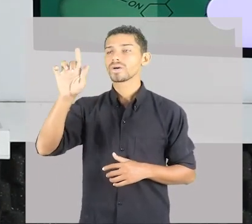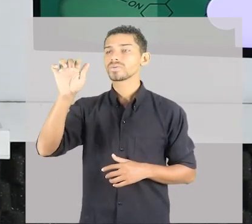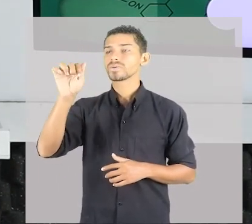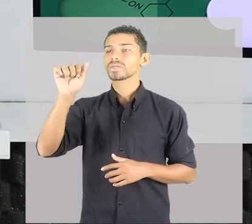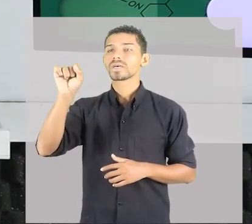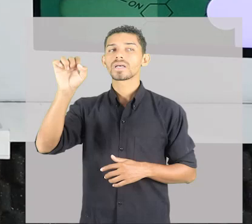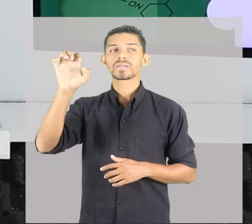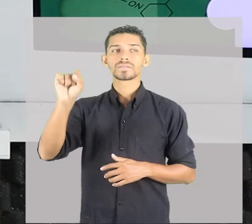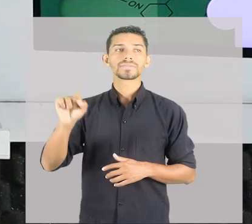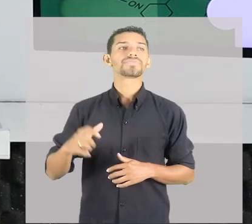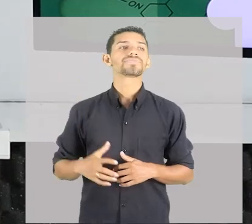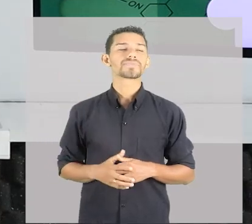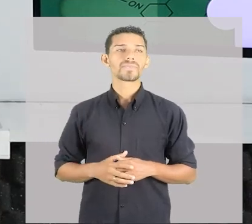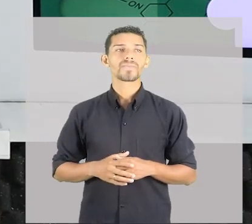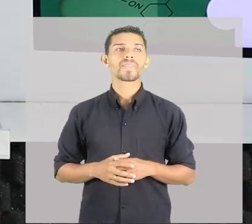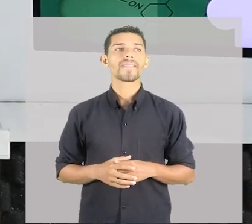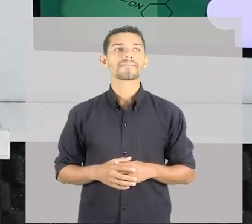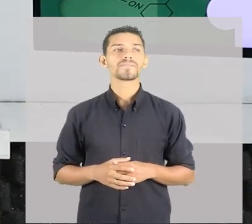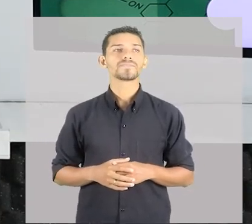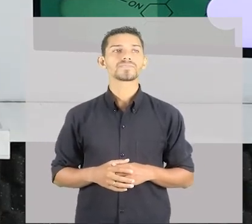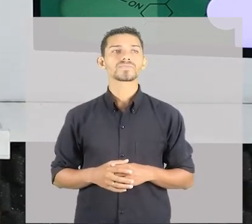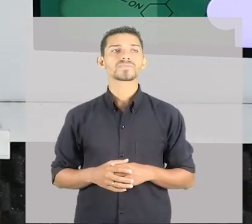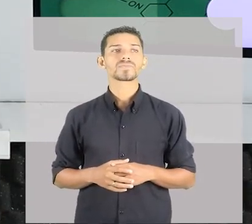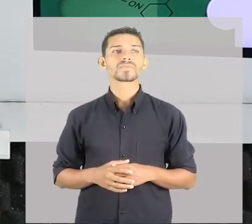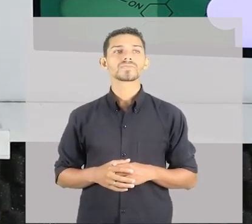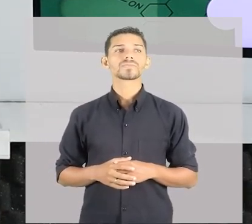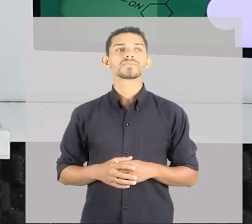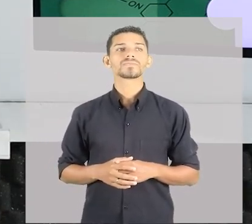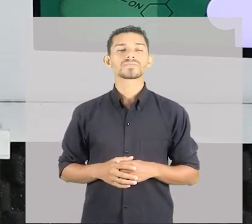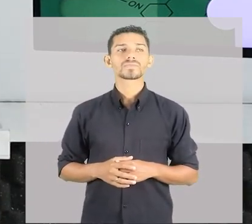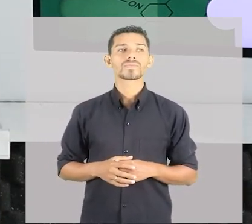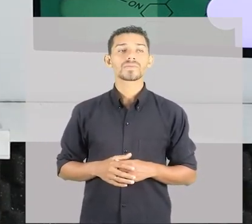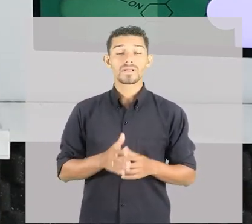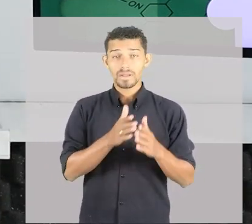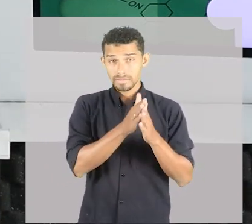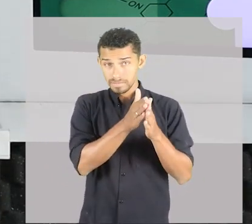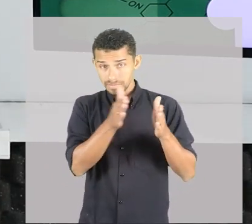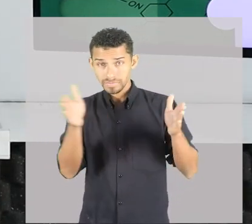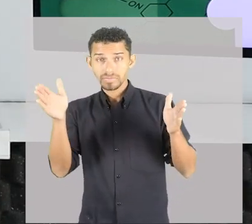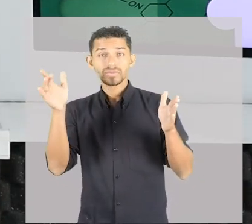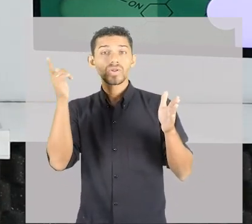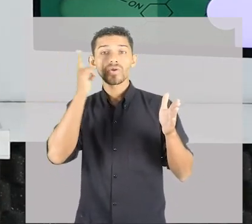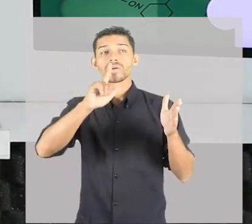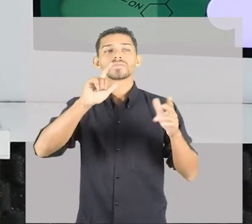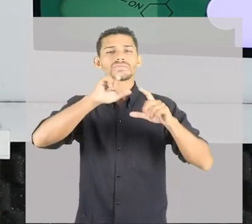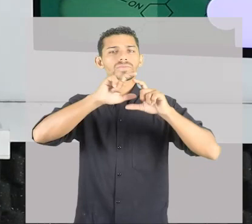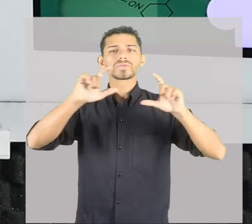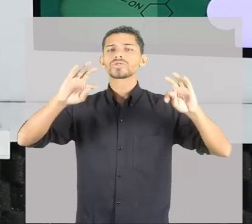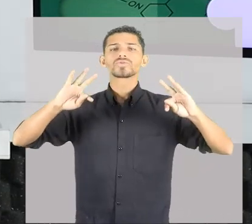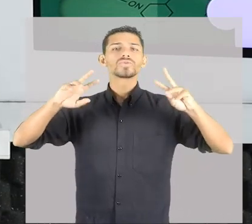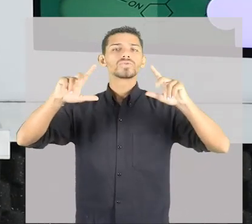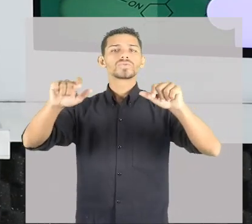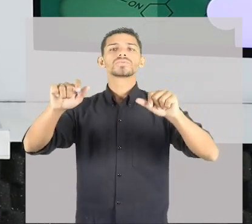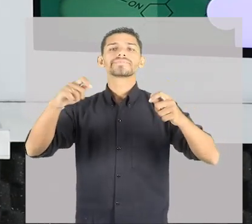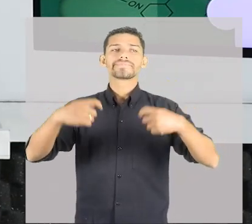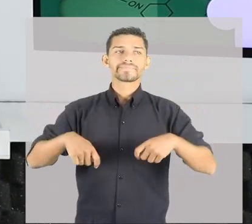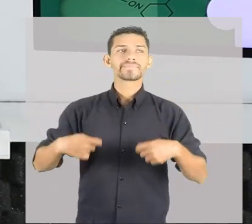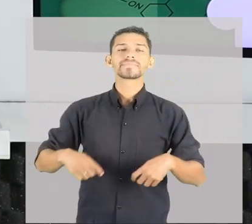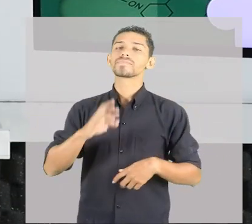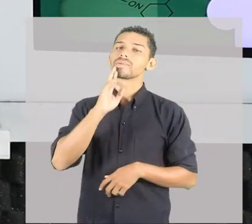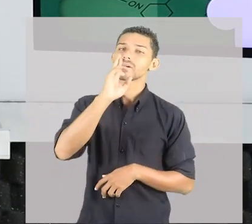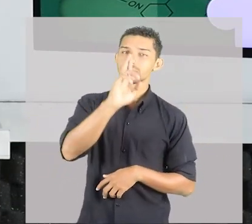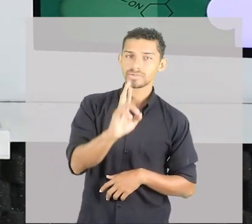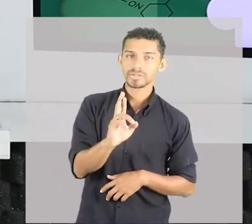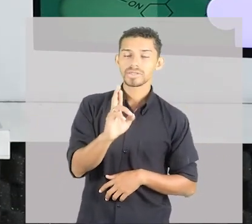a equação geral dos gases é que a partir dessa equação tu vai tirar todas as equações que você precisa para responder